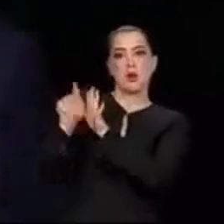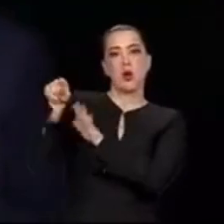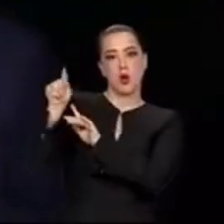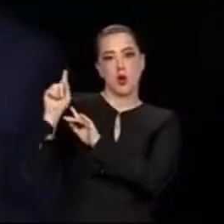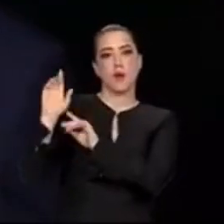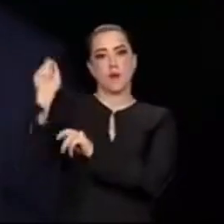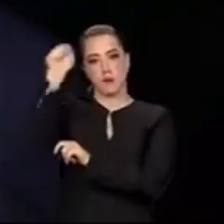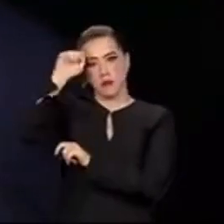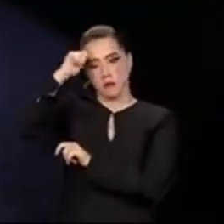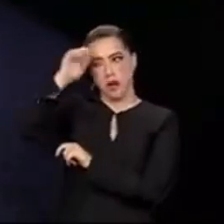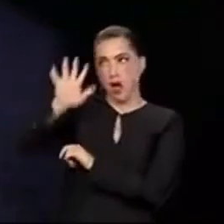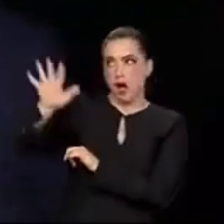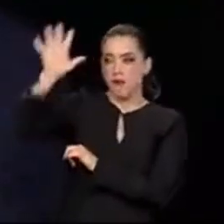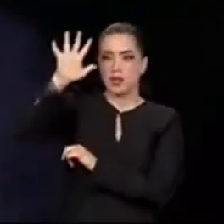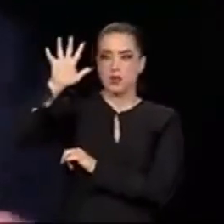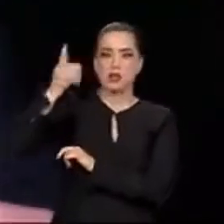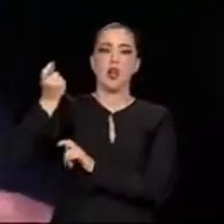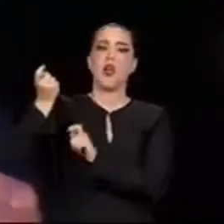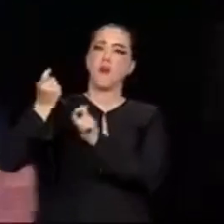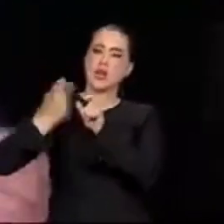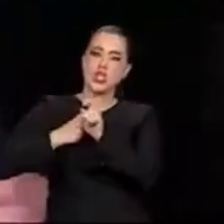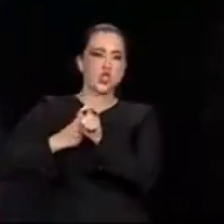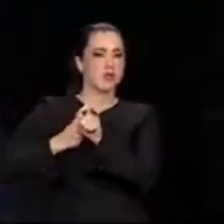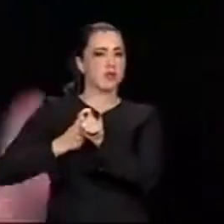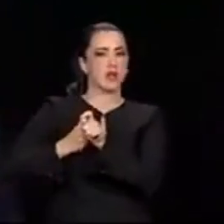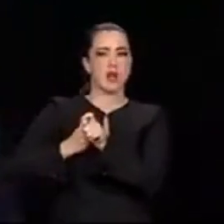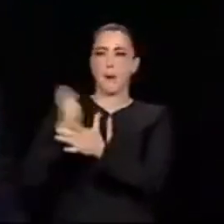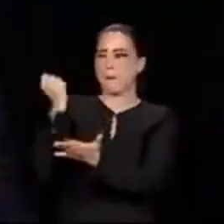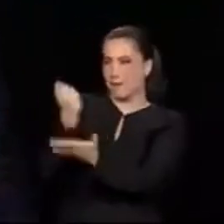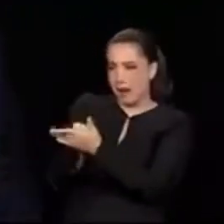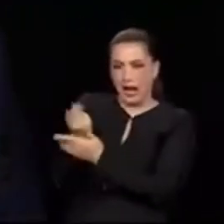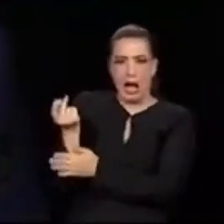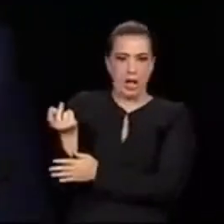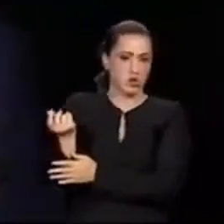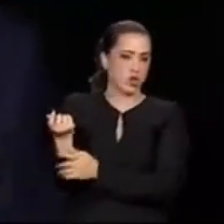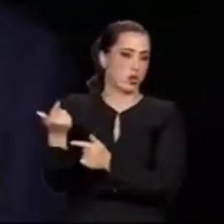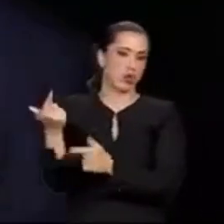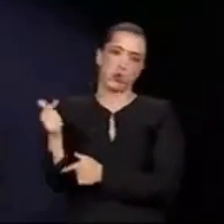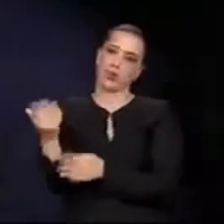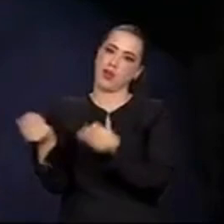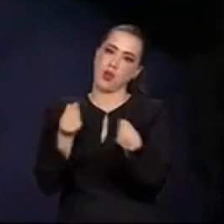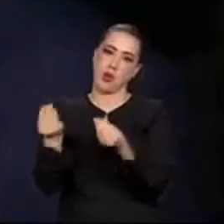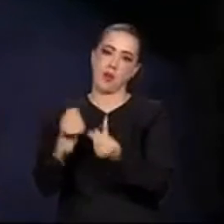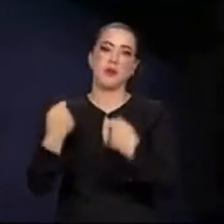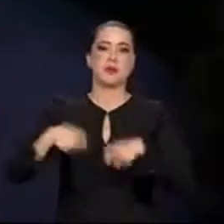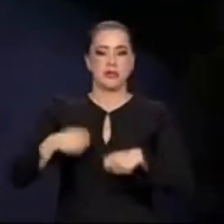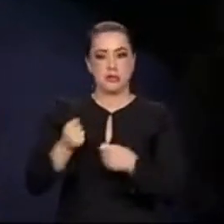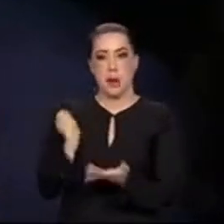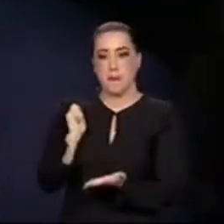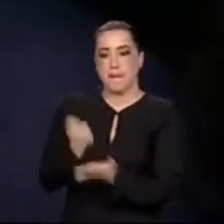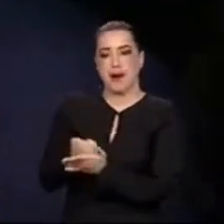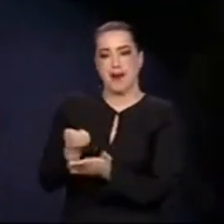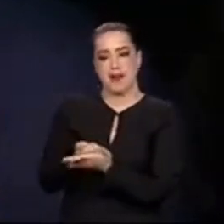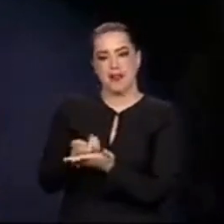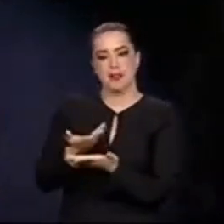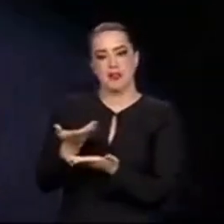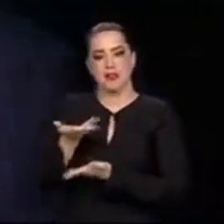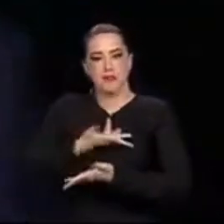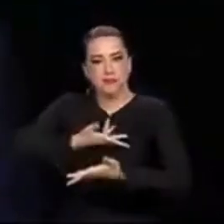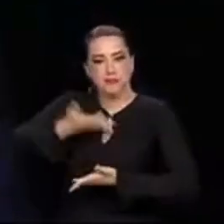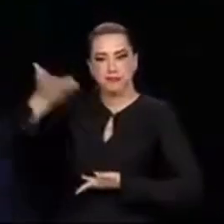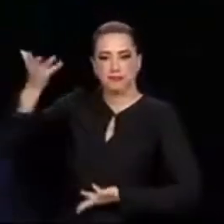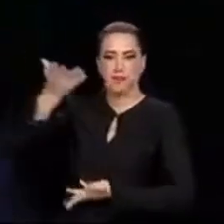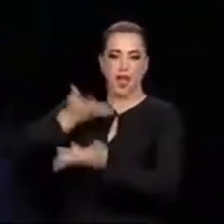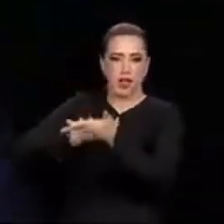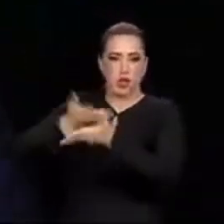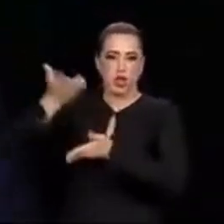é uma é uma é uma dívida que não pode ser paga em dinheiro ela tem que ser paga em